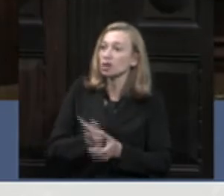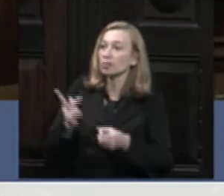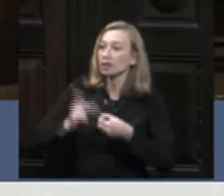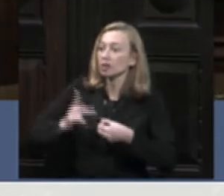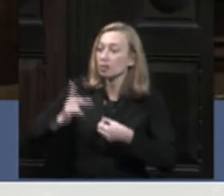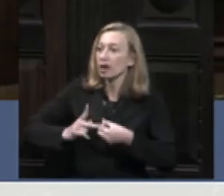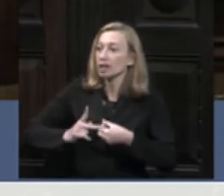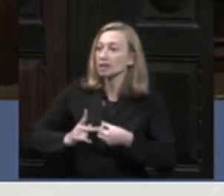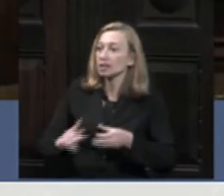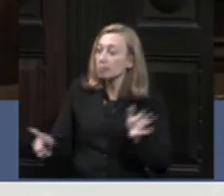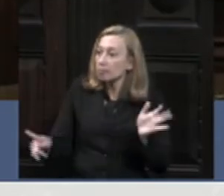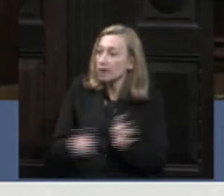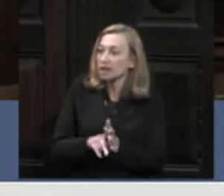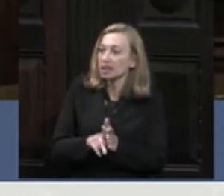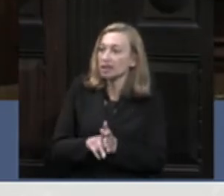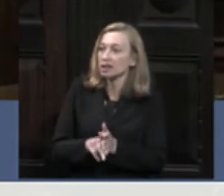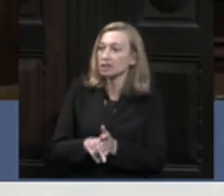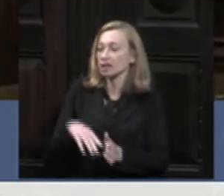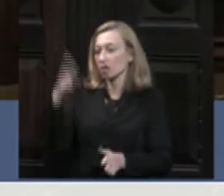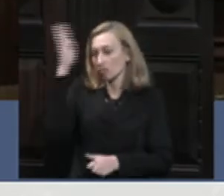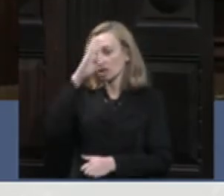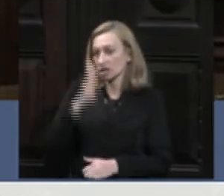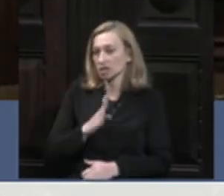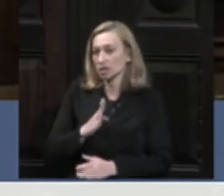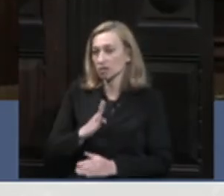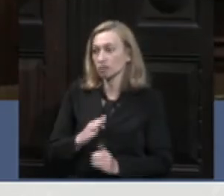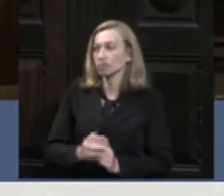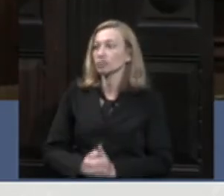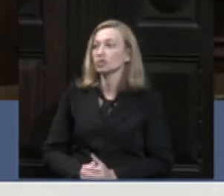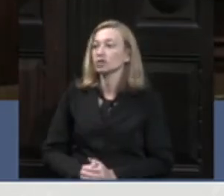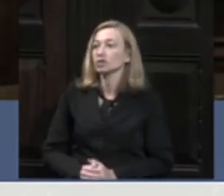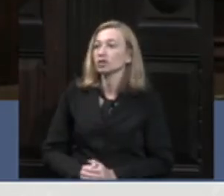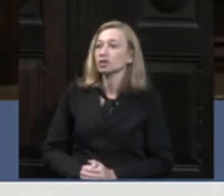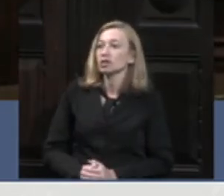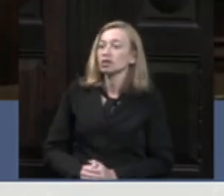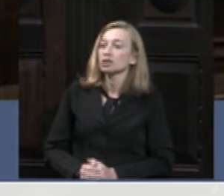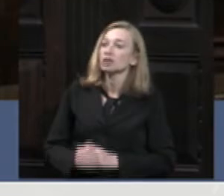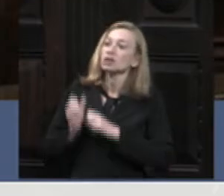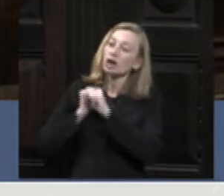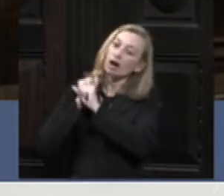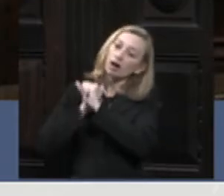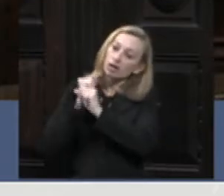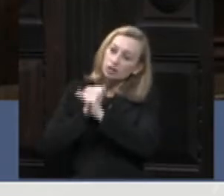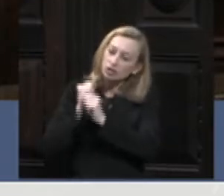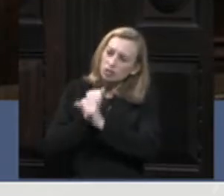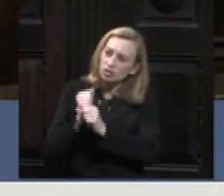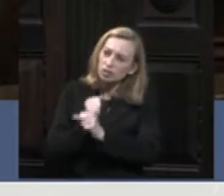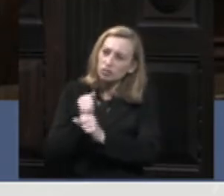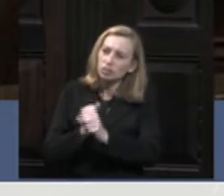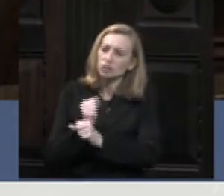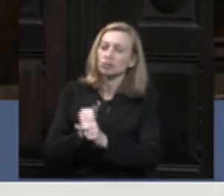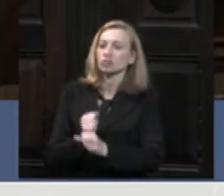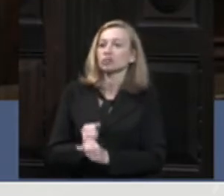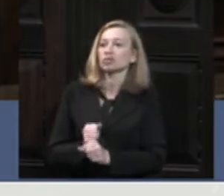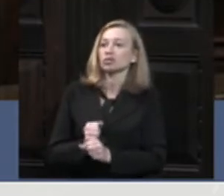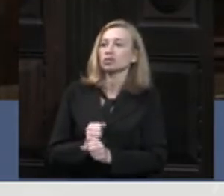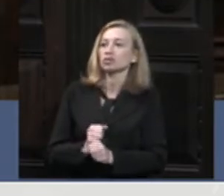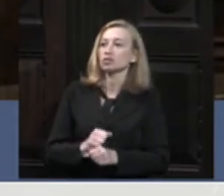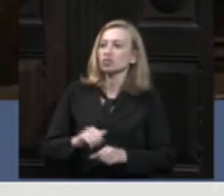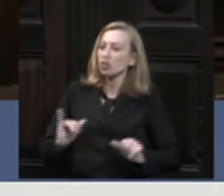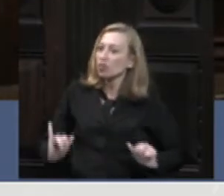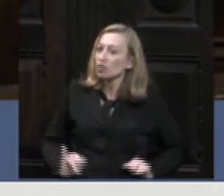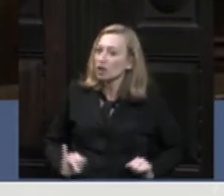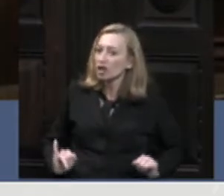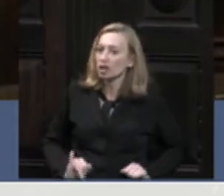patrimônio de muitos brasileiros que ao longo de décadas se sacrificaram